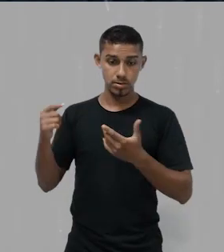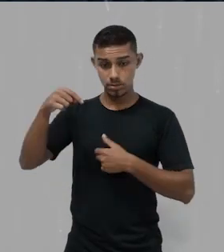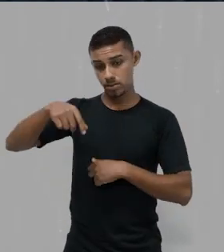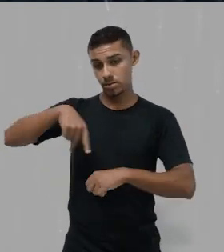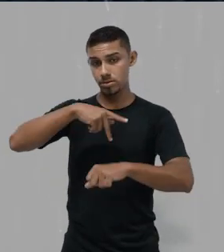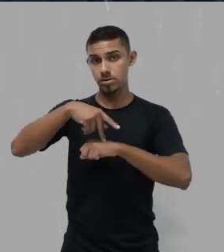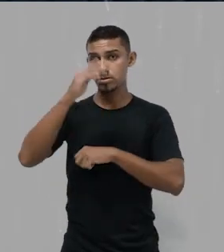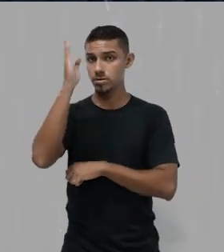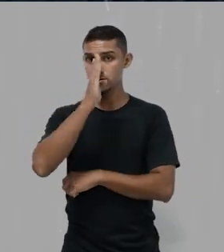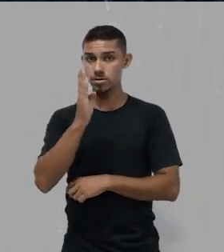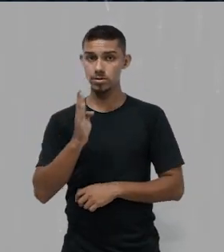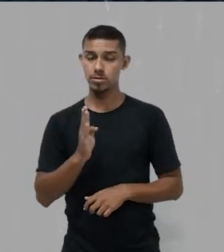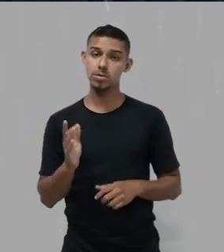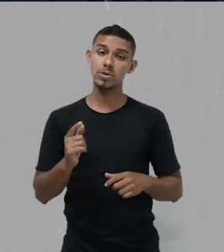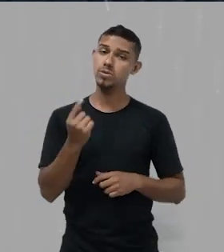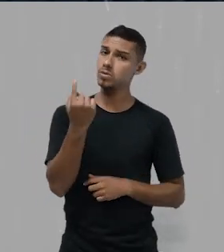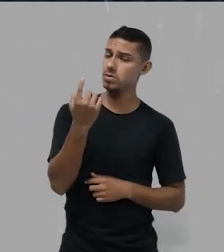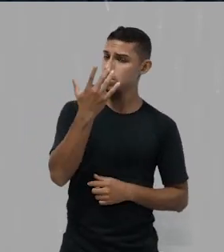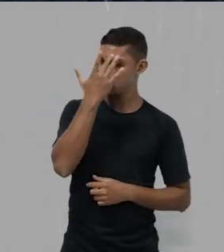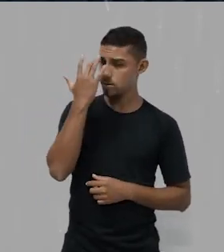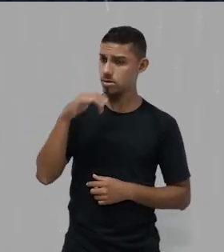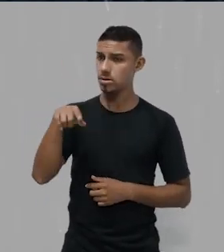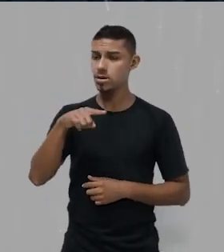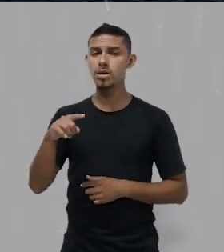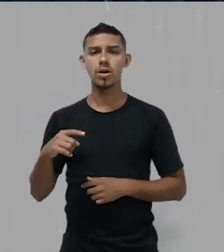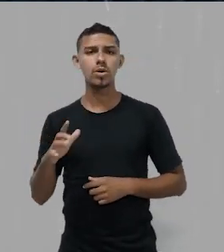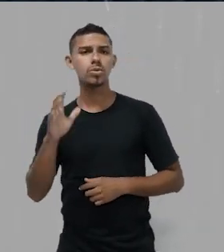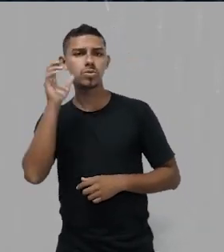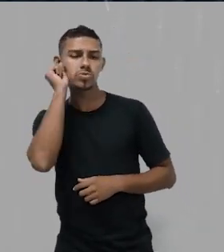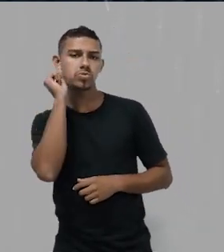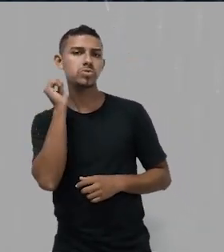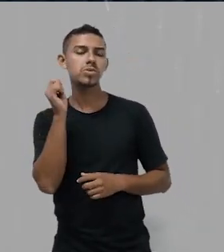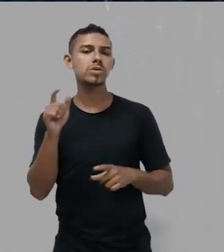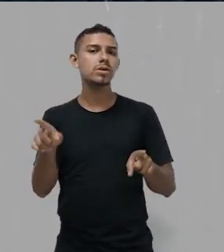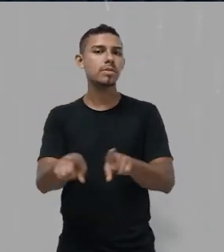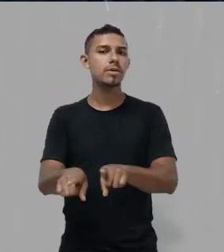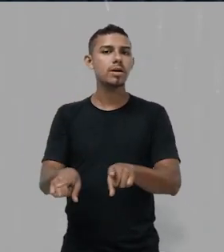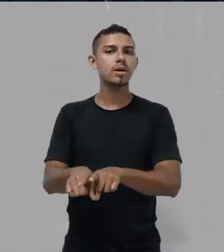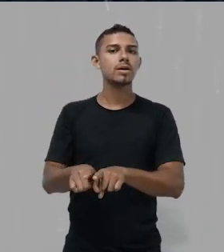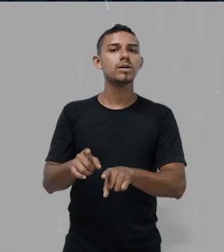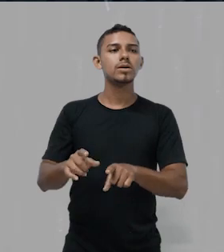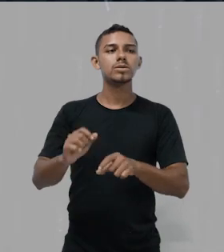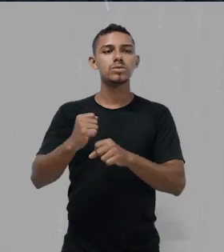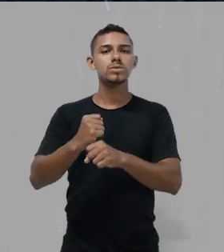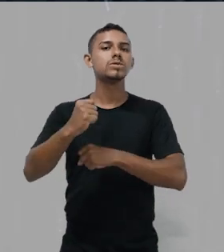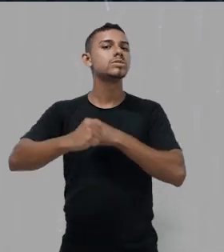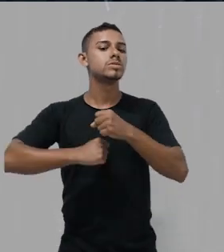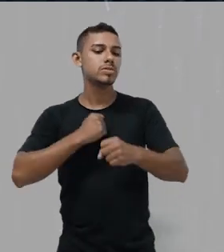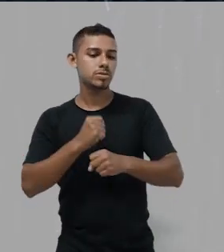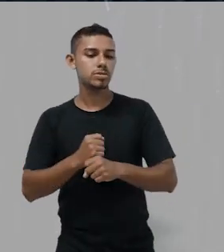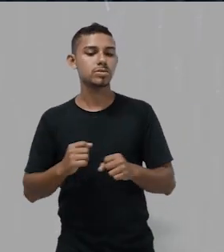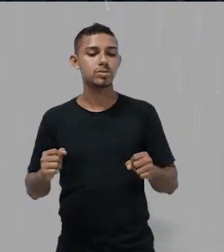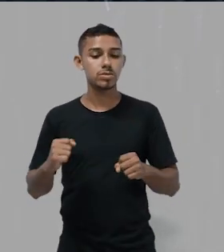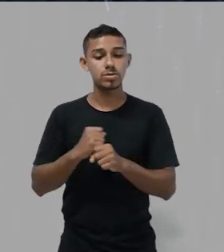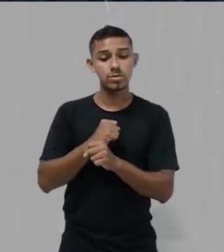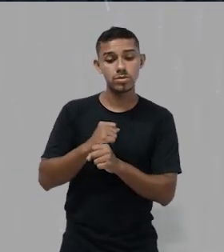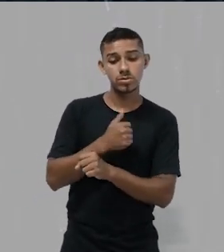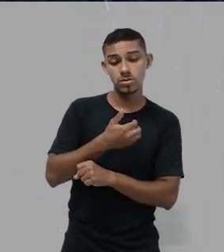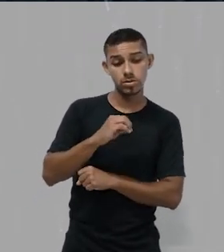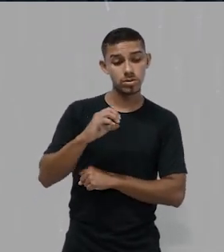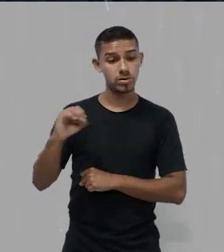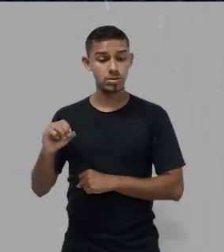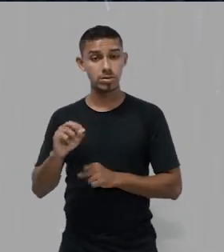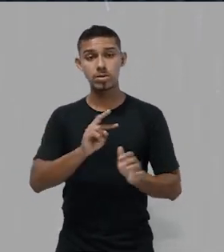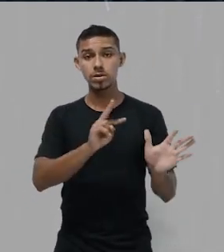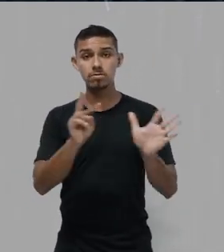Brasil com uma coisa que vocês já ouviram falar e que vocês vão ter muito o que falar no que vem, porque ela faz 100 anos, chamada Semana